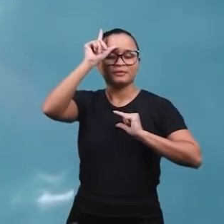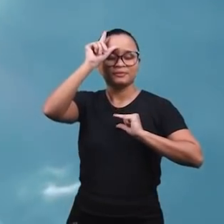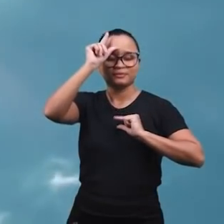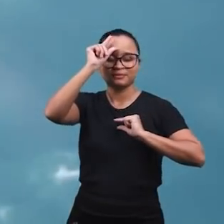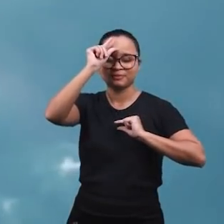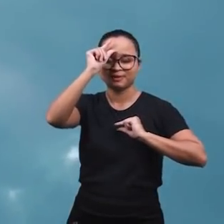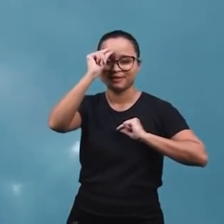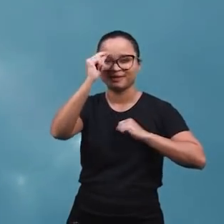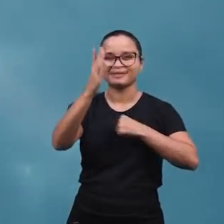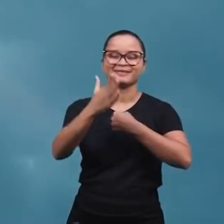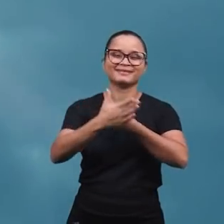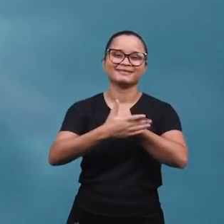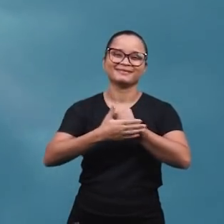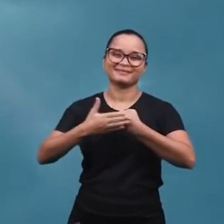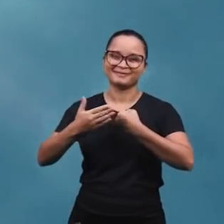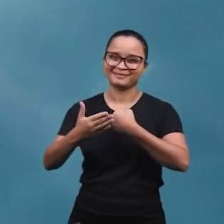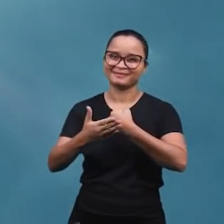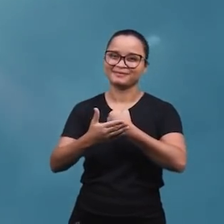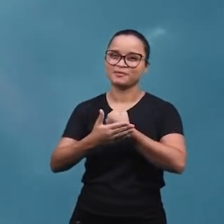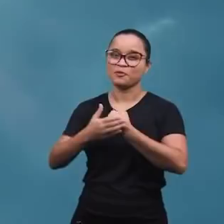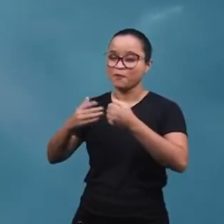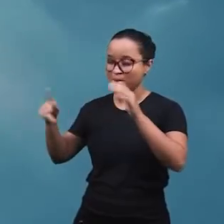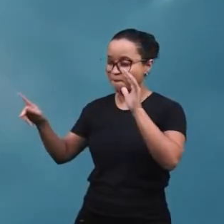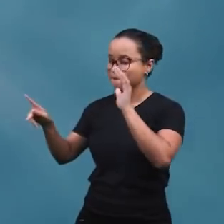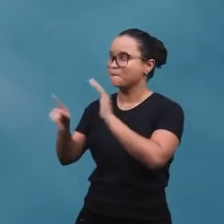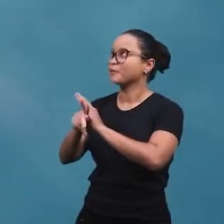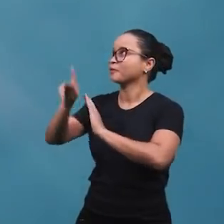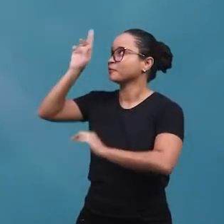é a voz do meu Senhor.